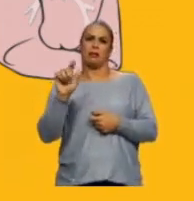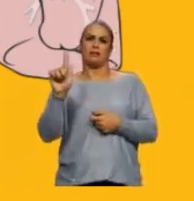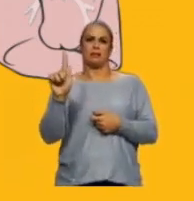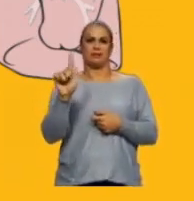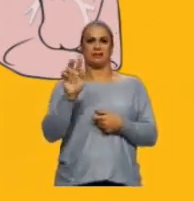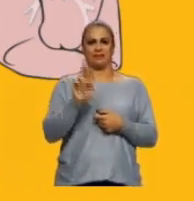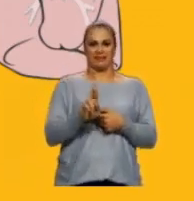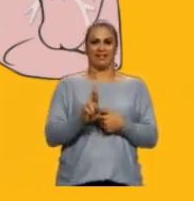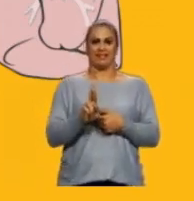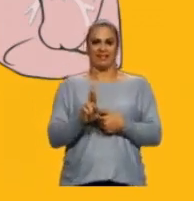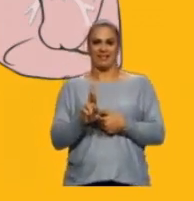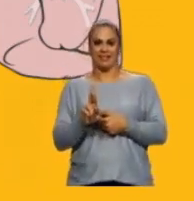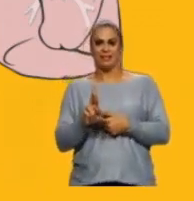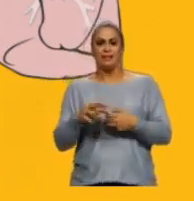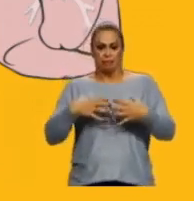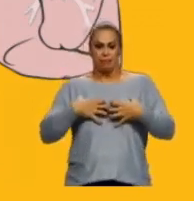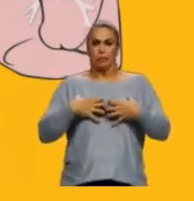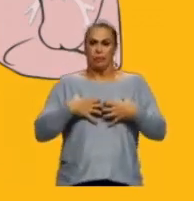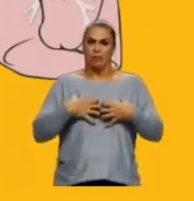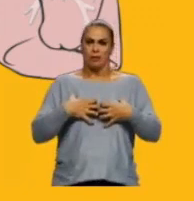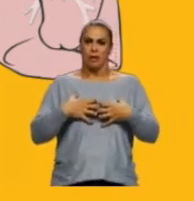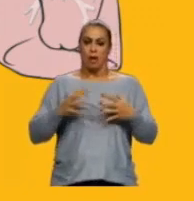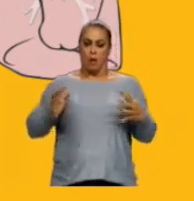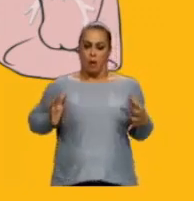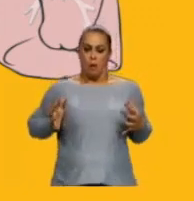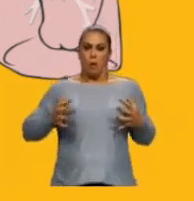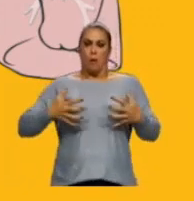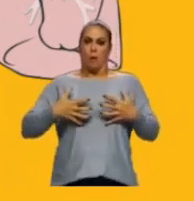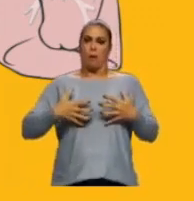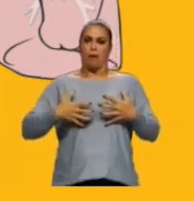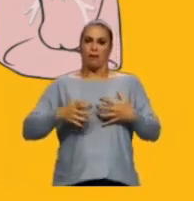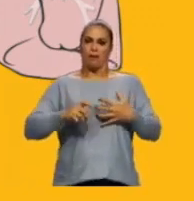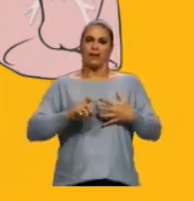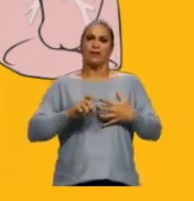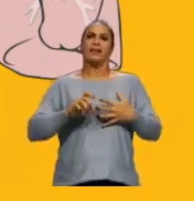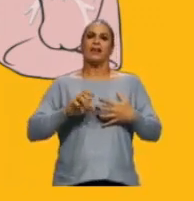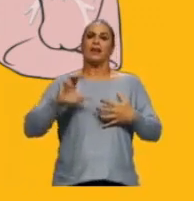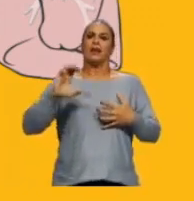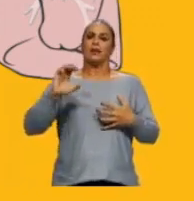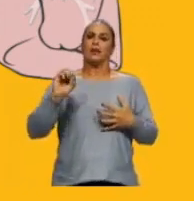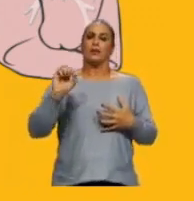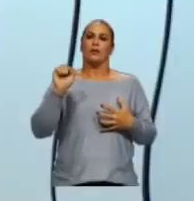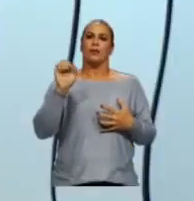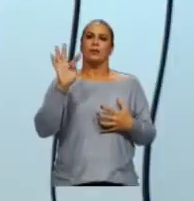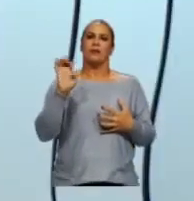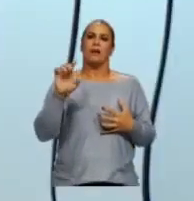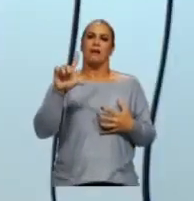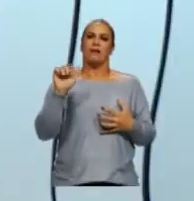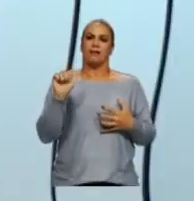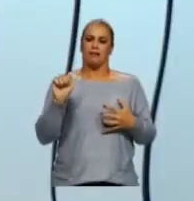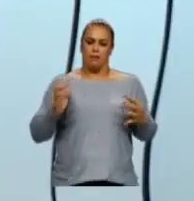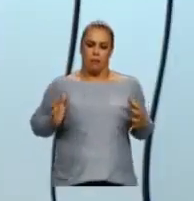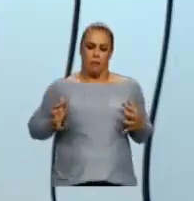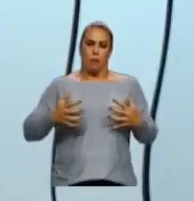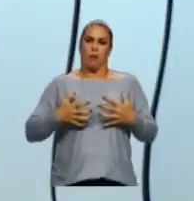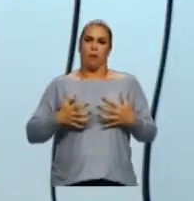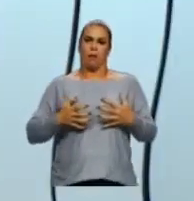está bem localizado na caixa torácica e é o pulmão que vai ser responsável para fazer essa troca